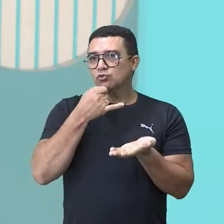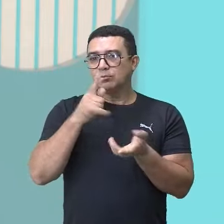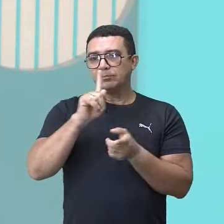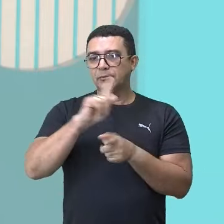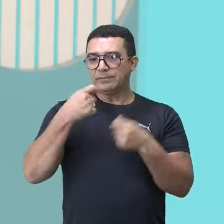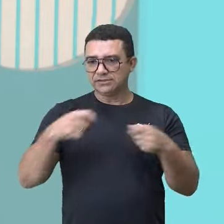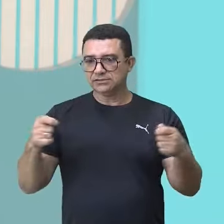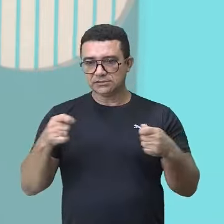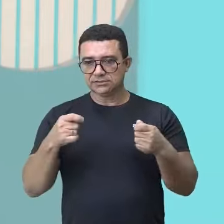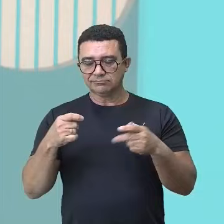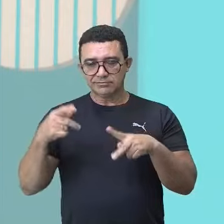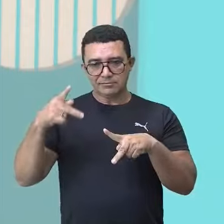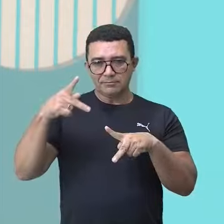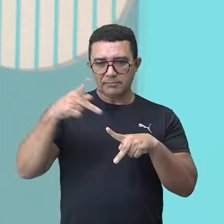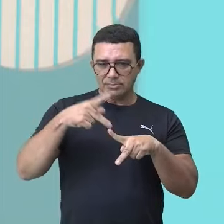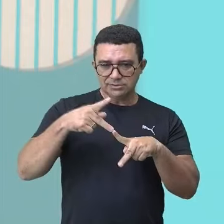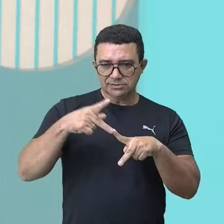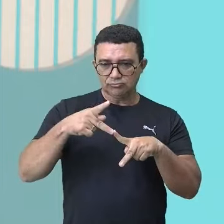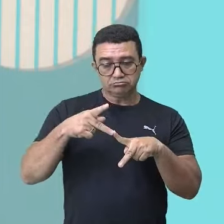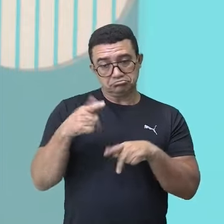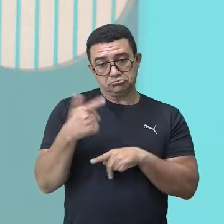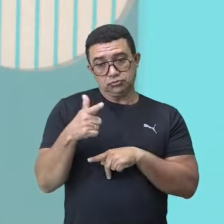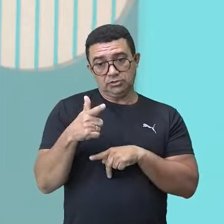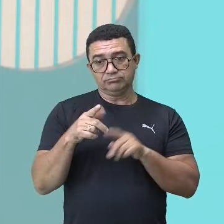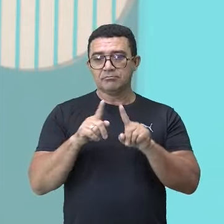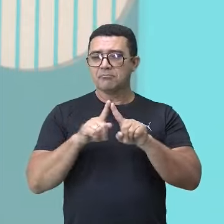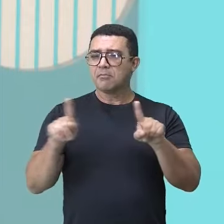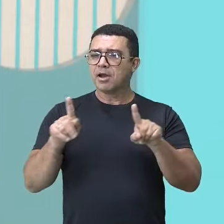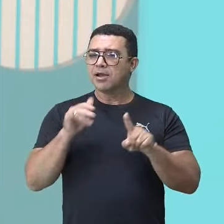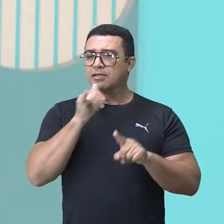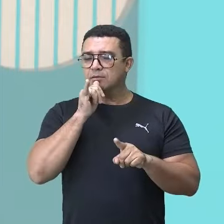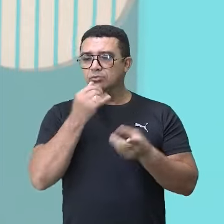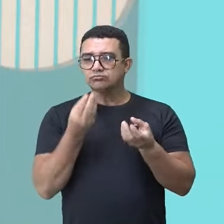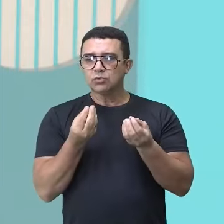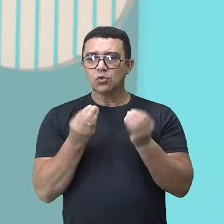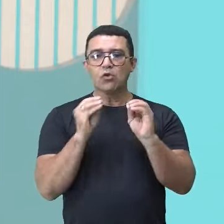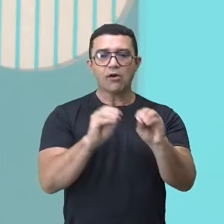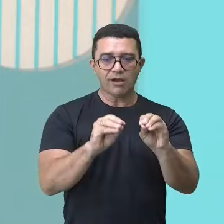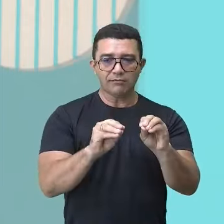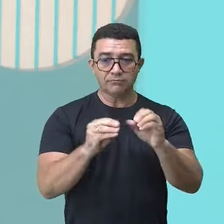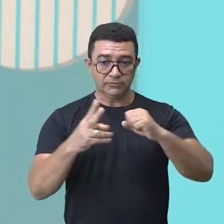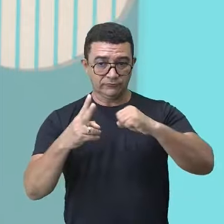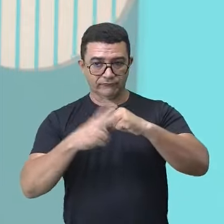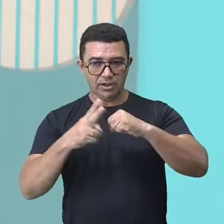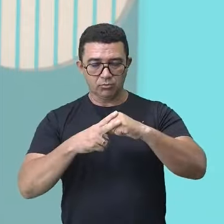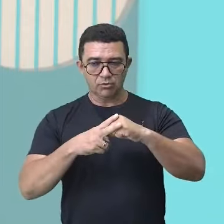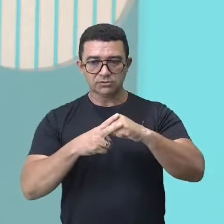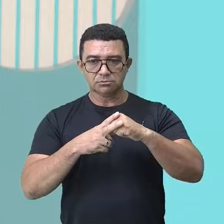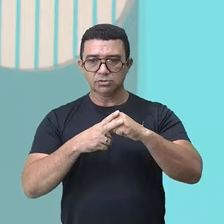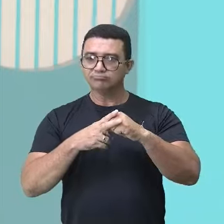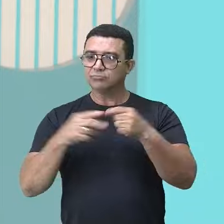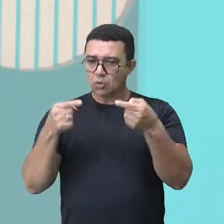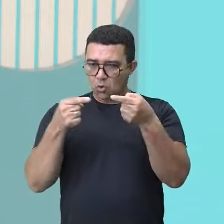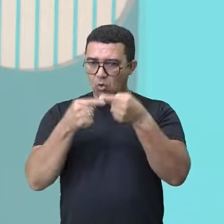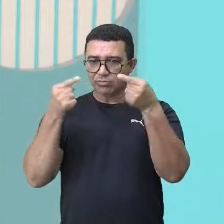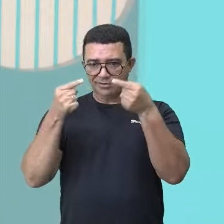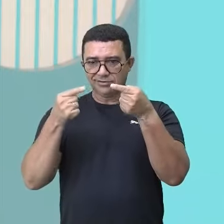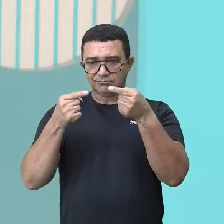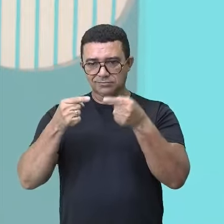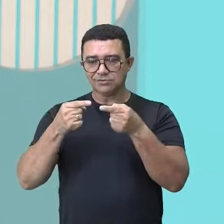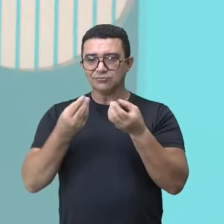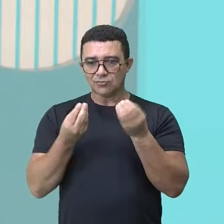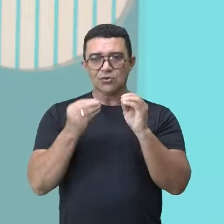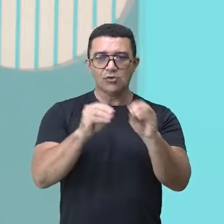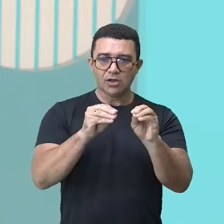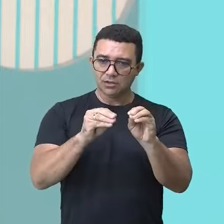preposição não vai ter preposição Mas a partir do momento que eu colocar o verbo que exige preposição o verbo deve